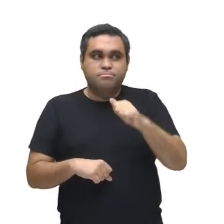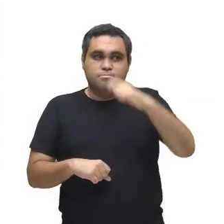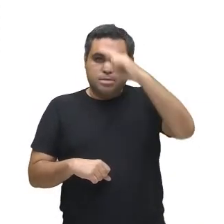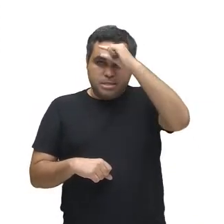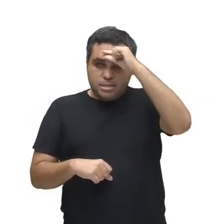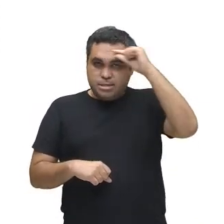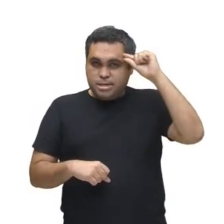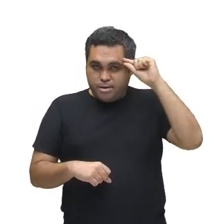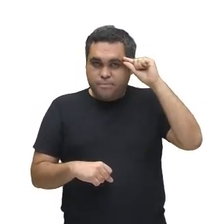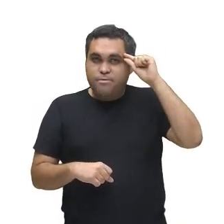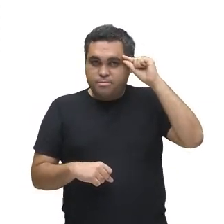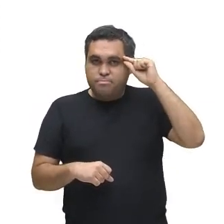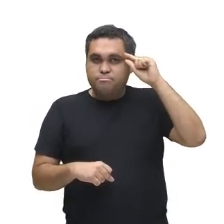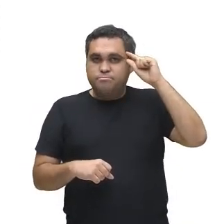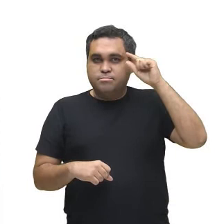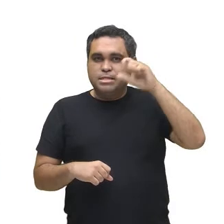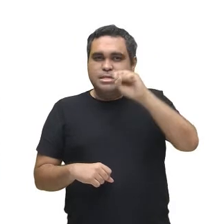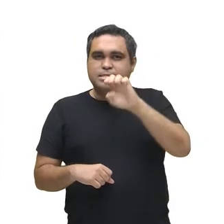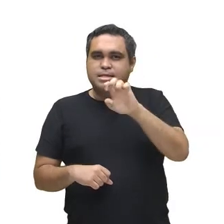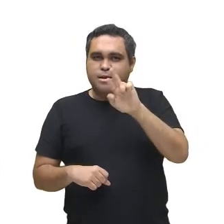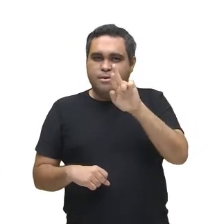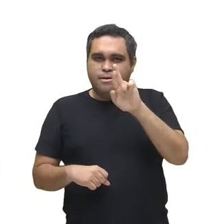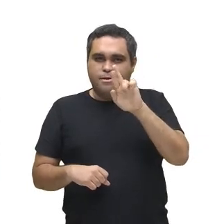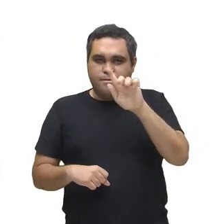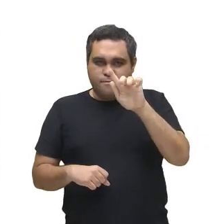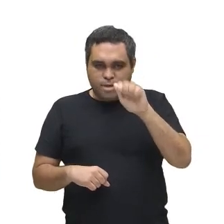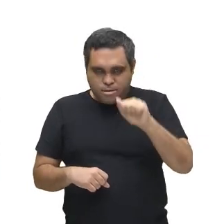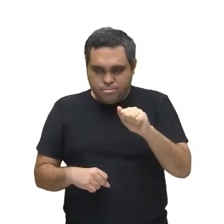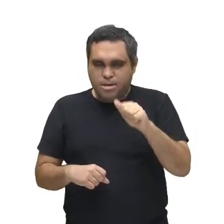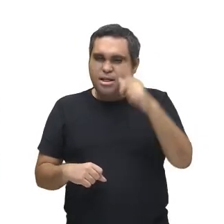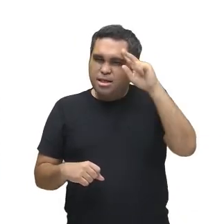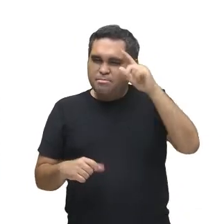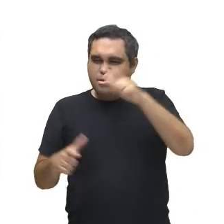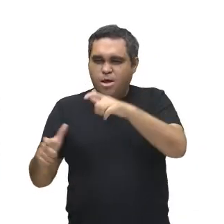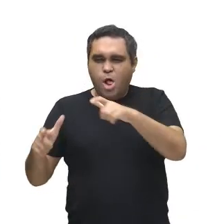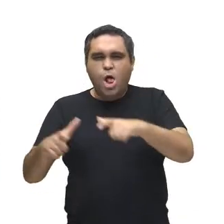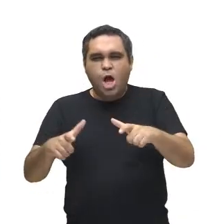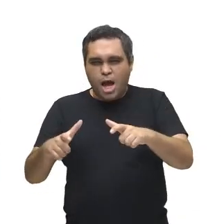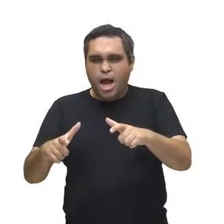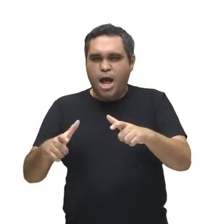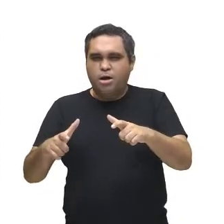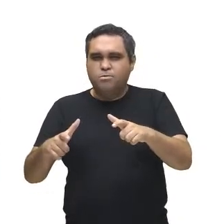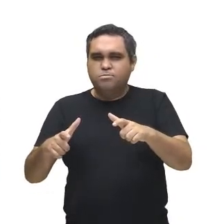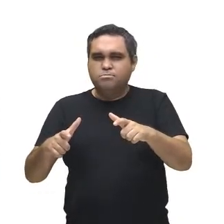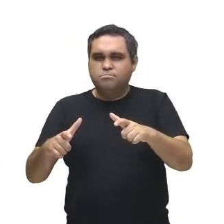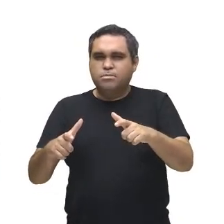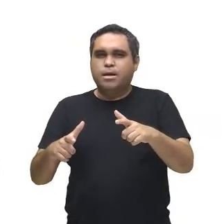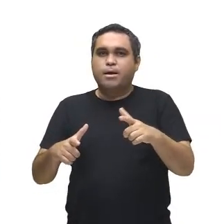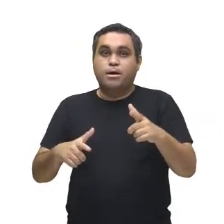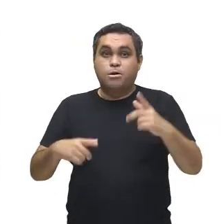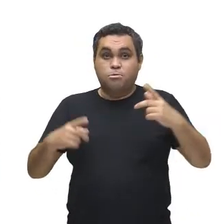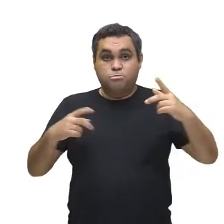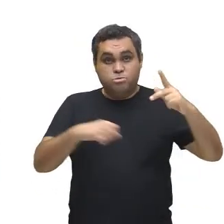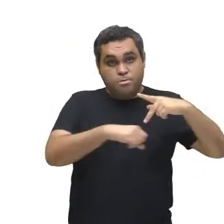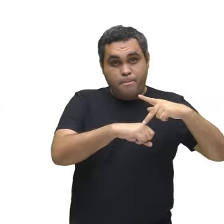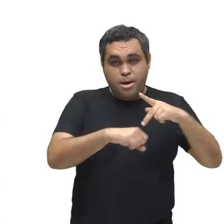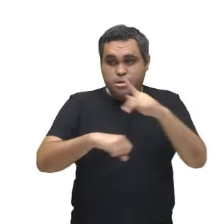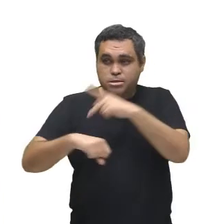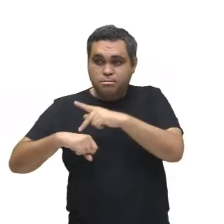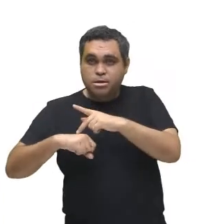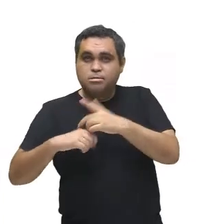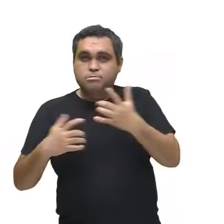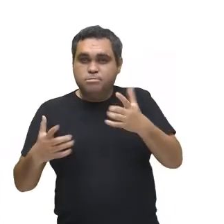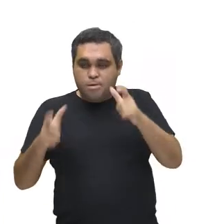Russo. A Sérvia, como eu falei para vocês, ficava naquela região balcânica, uma região que era cobiçada tanto por